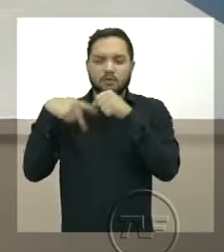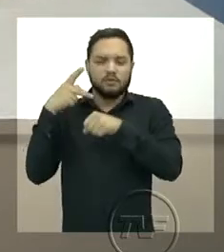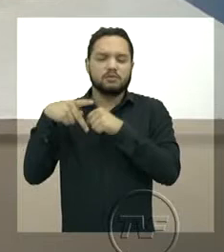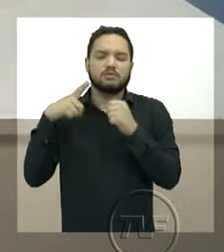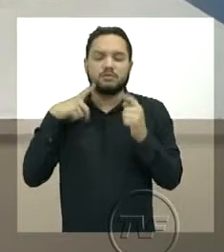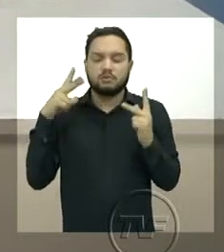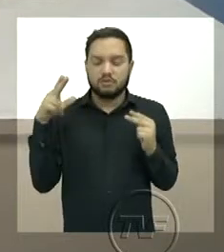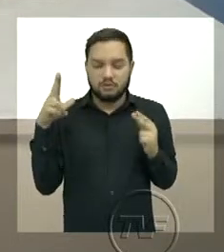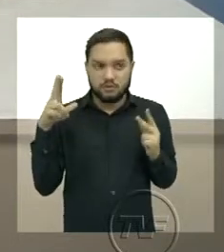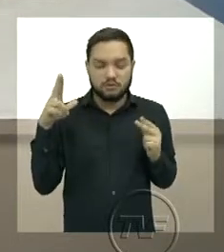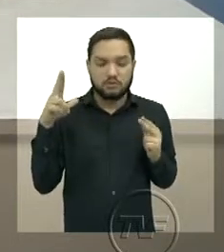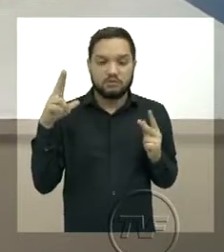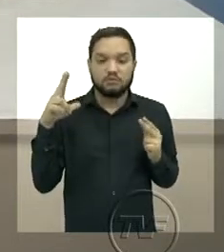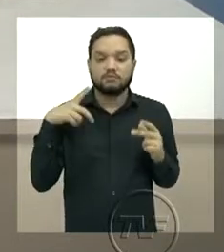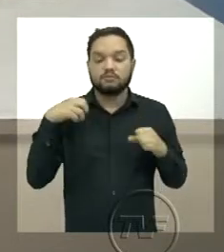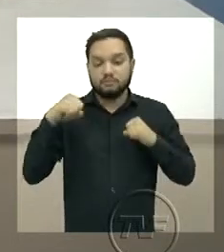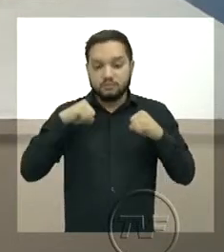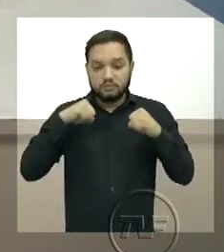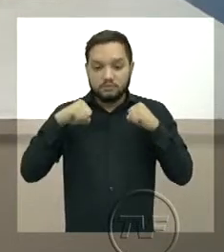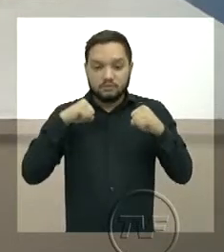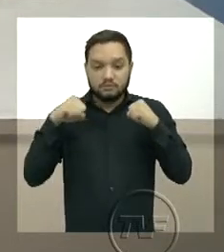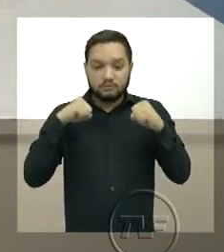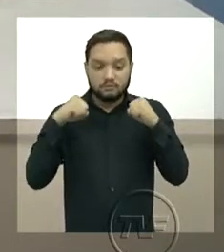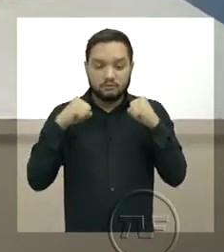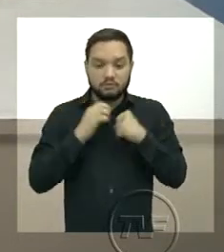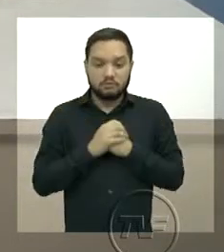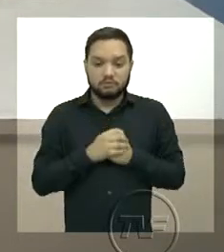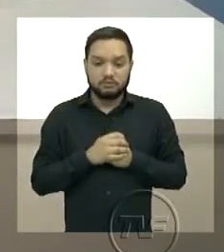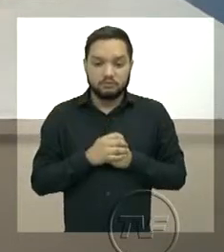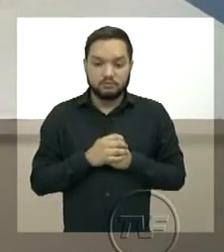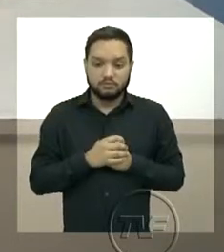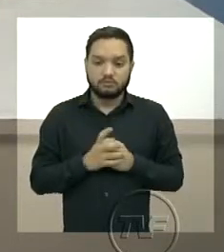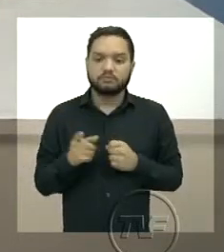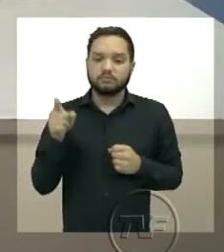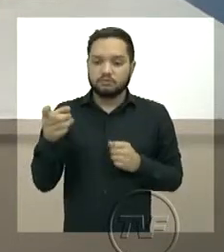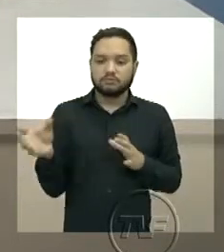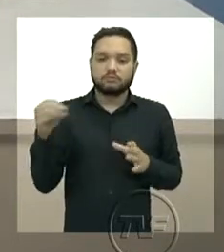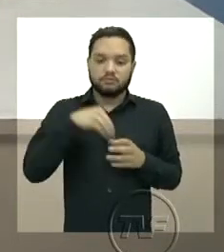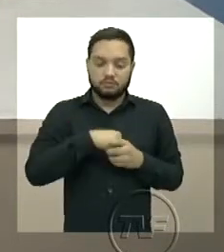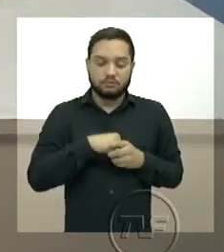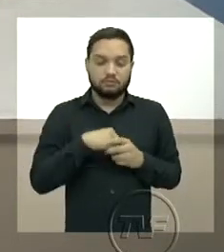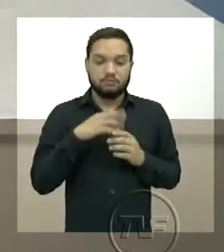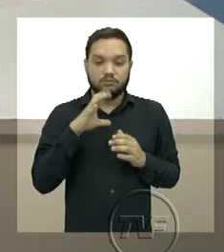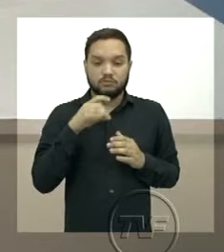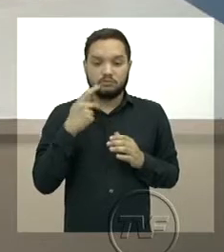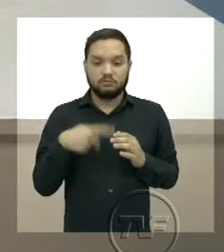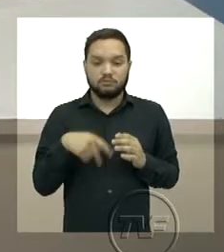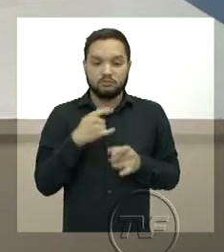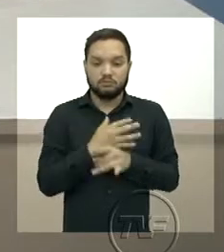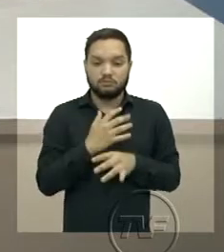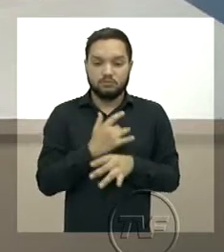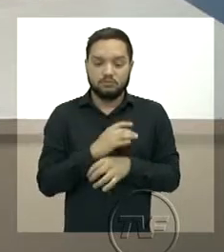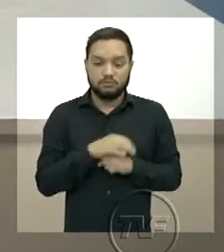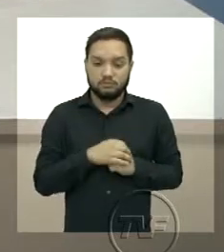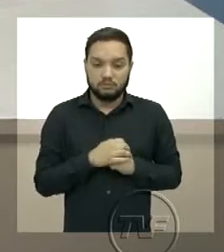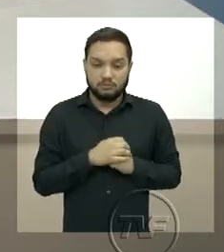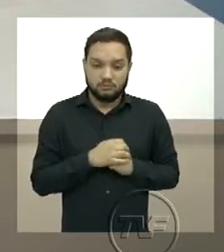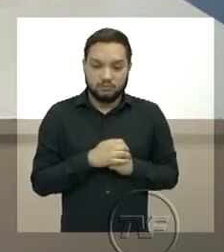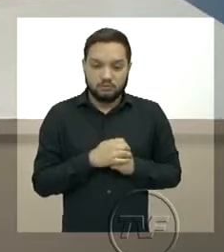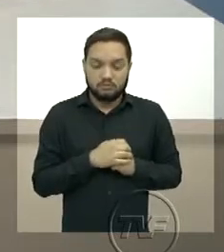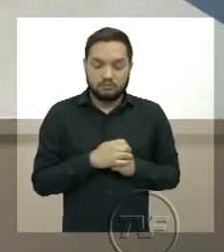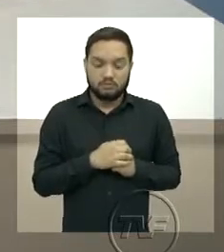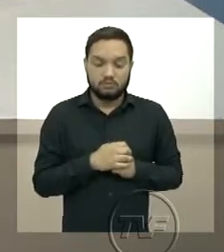esse debate. E o senhor traz para dentro do Código da Cidade do antigo Código de Obras e